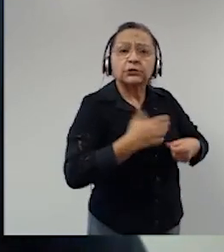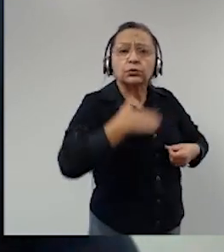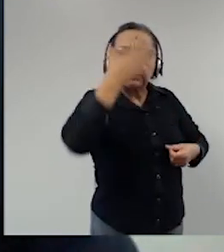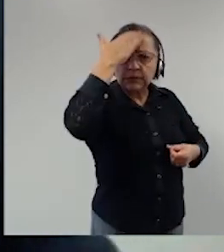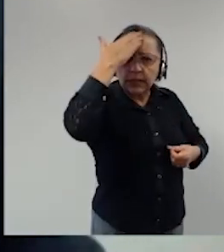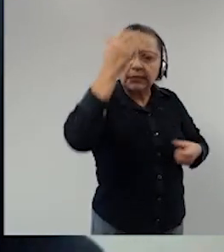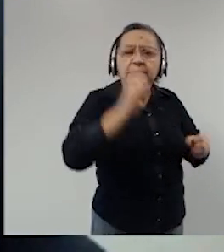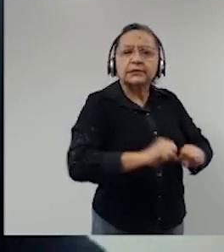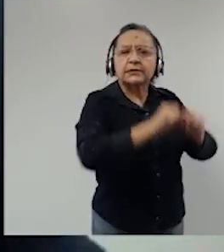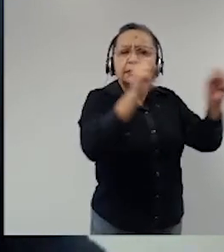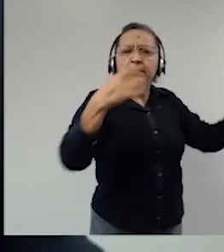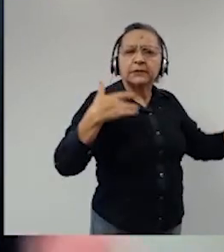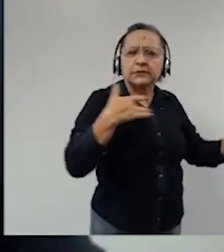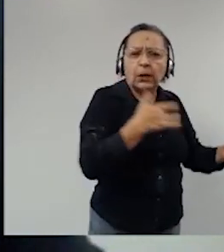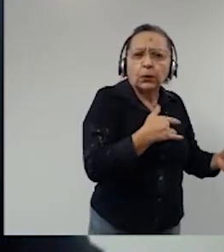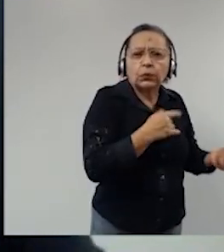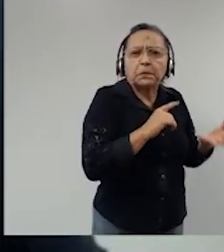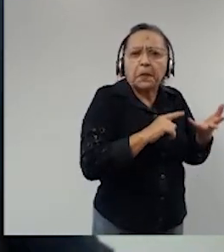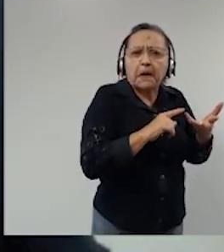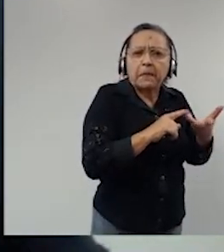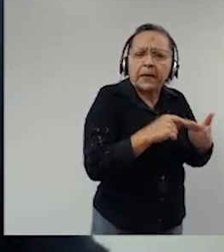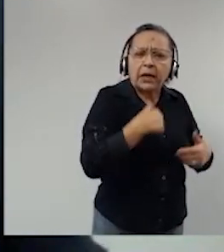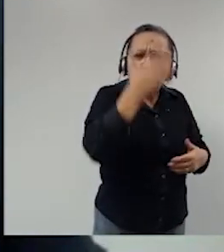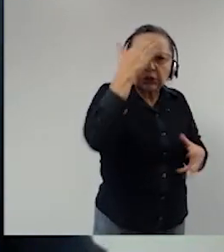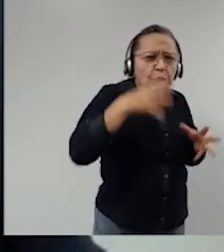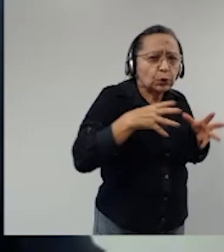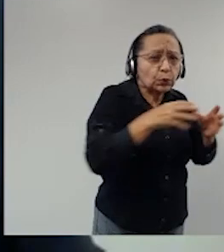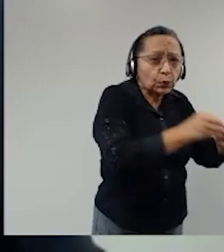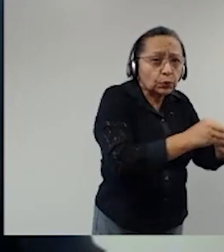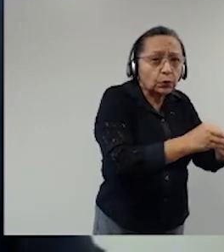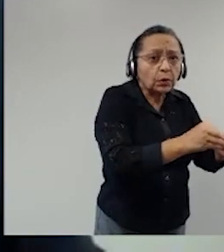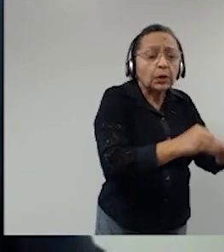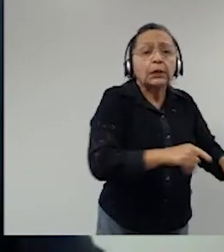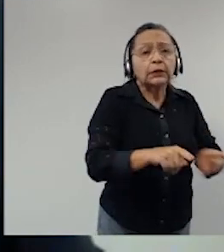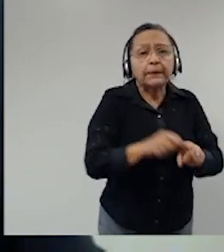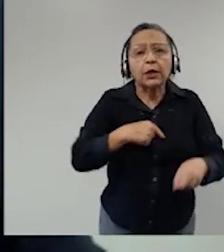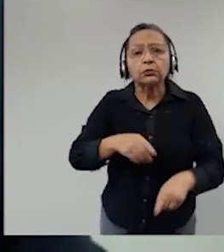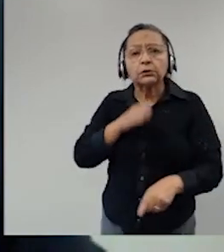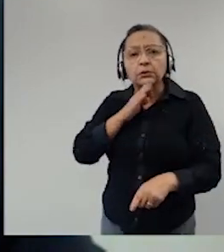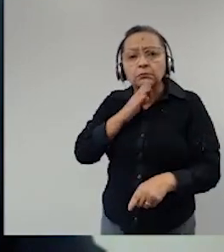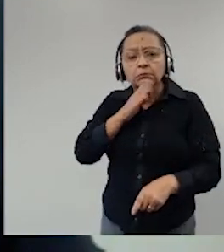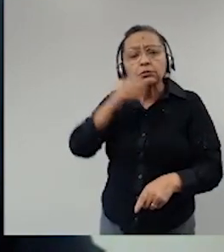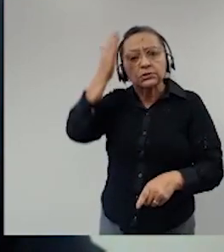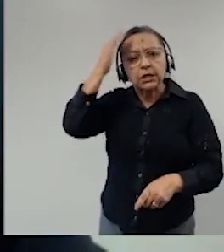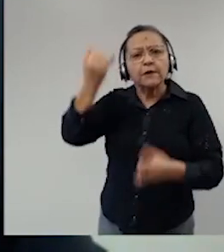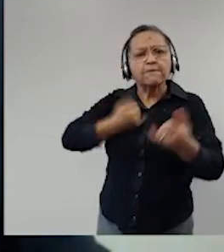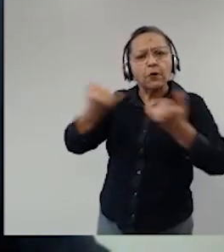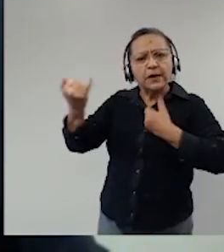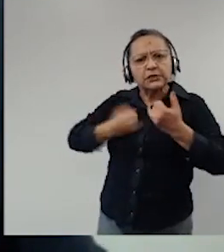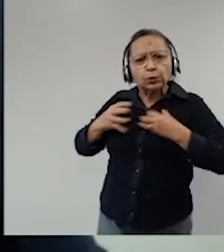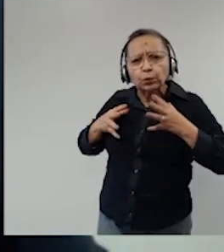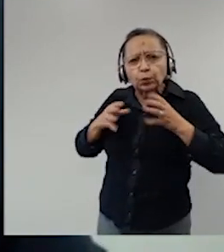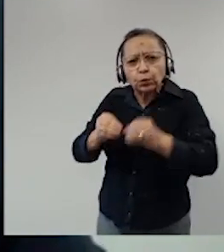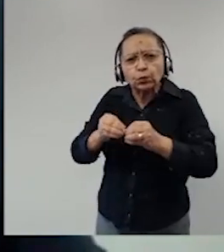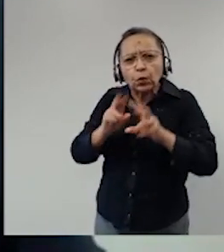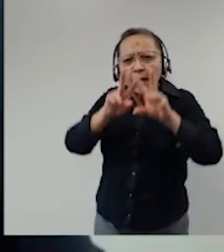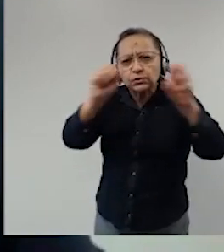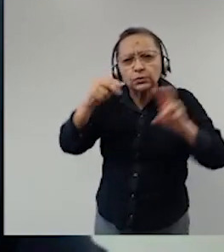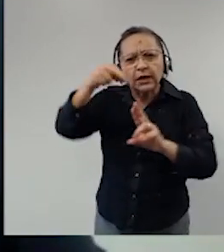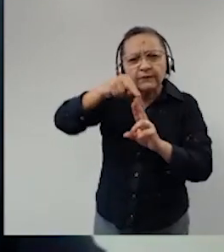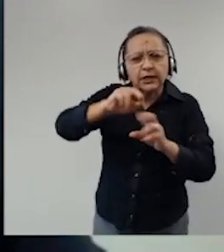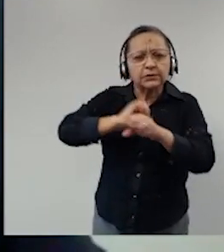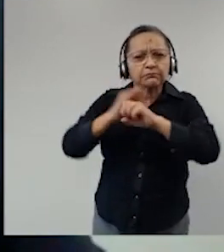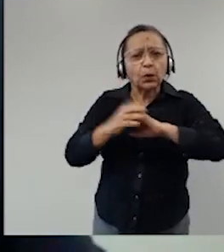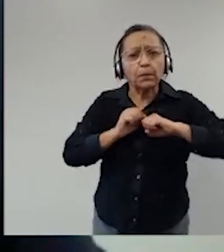mais e melhores condições de, entendo a possibilidade de permanecer em casa, entendo a possibilidade